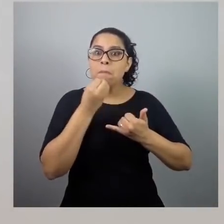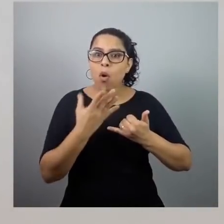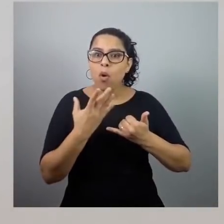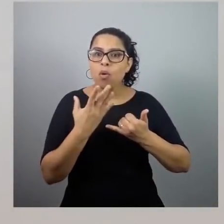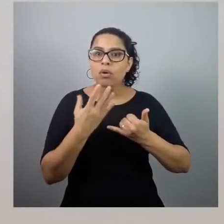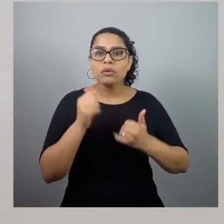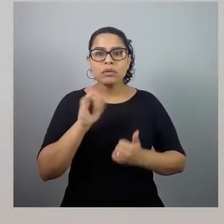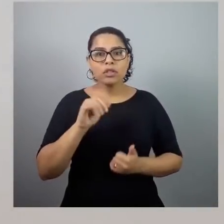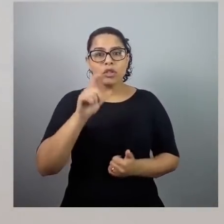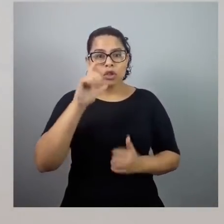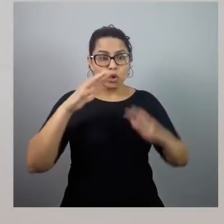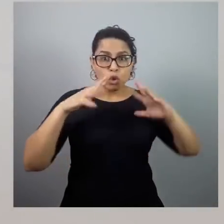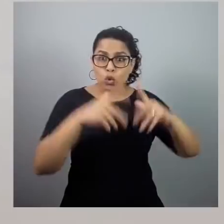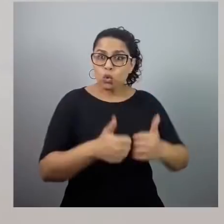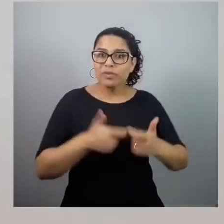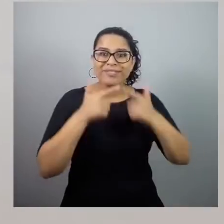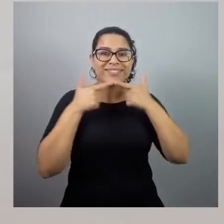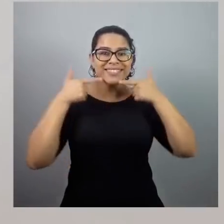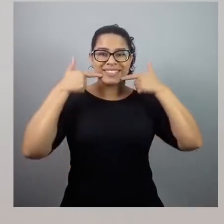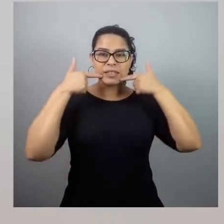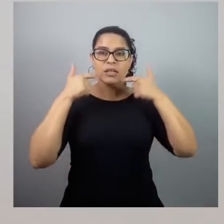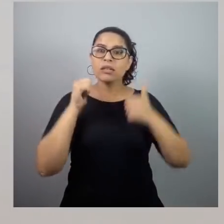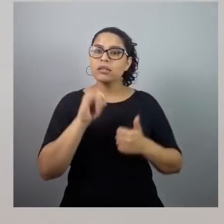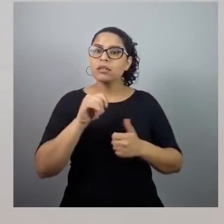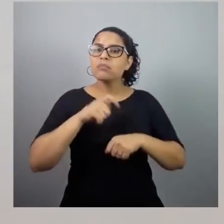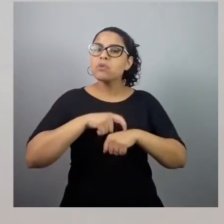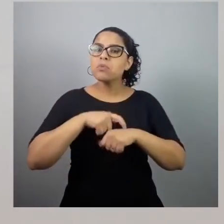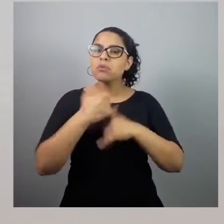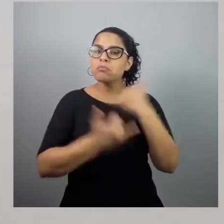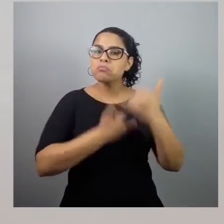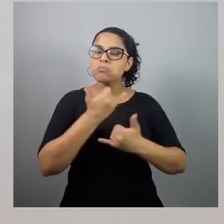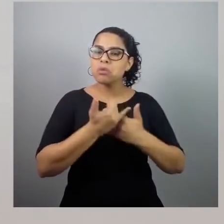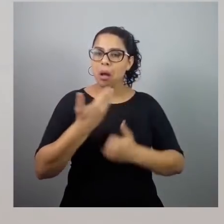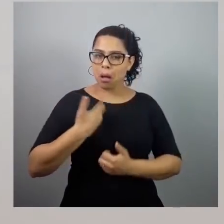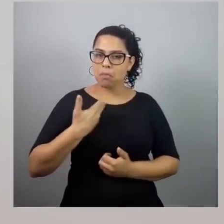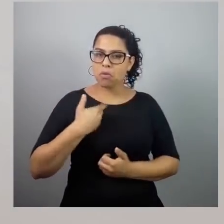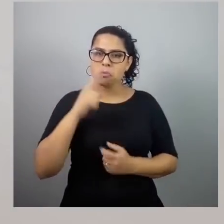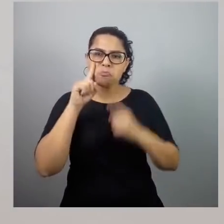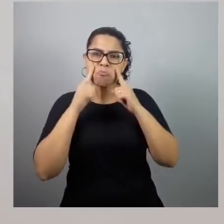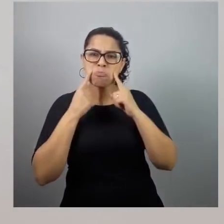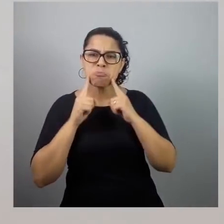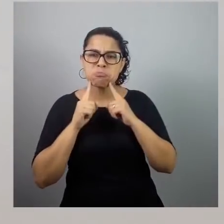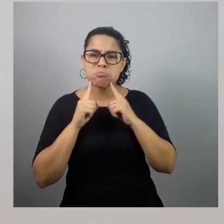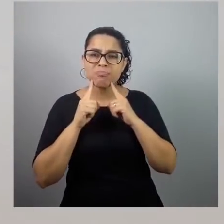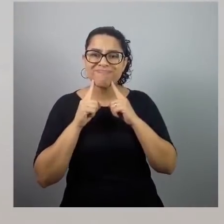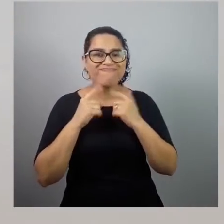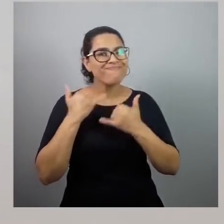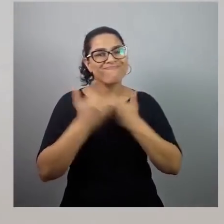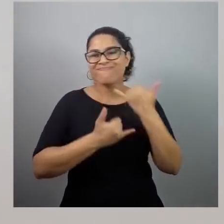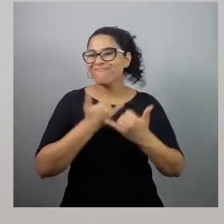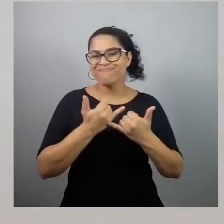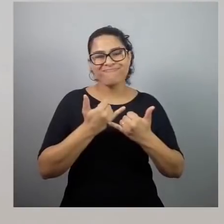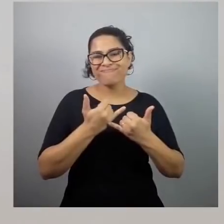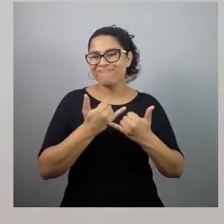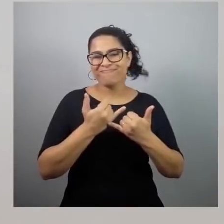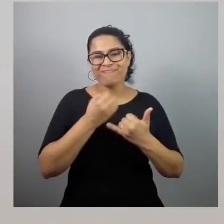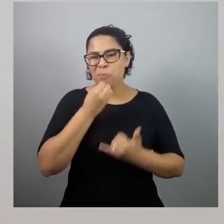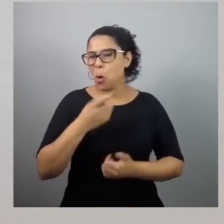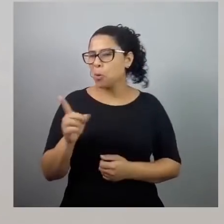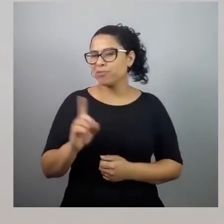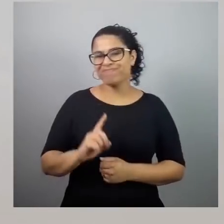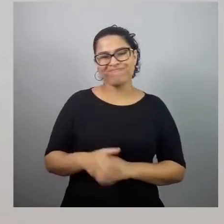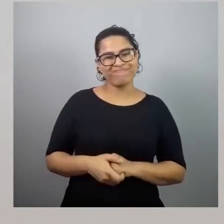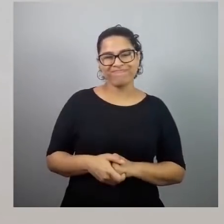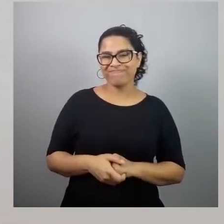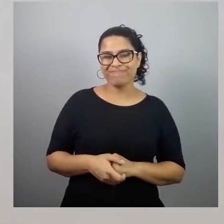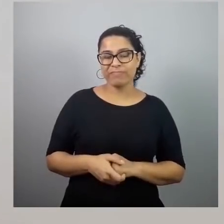legal se todos sorrirem juntos. Se em algum momento você brincou com seu amigo ou com sua amiga e ele chorou, essa